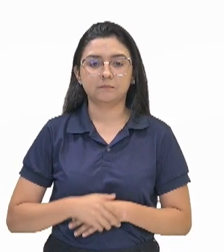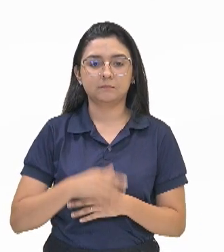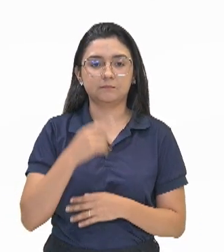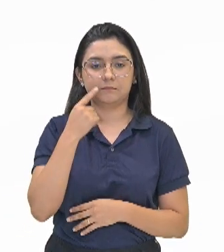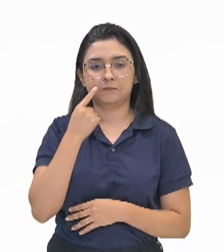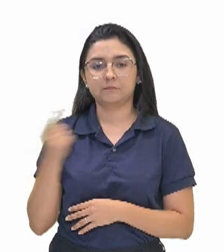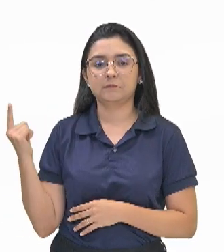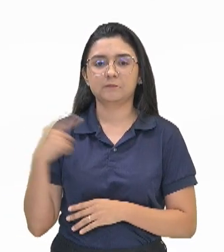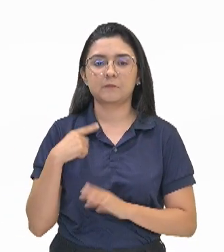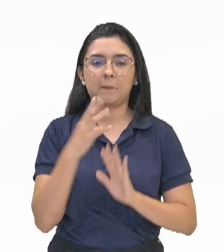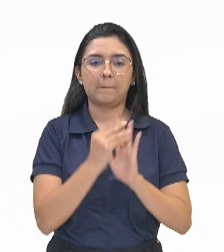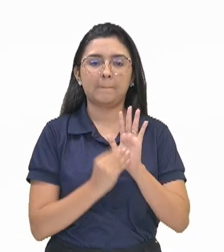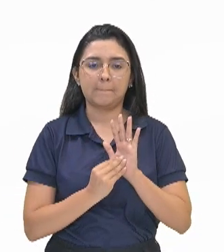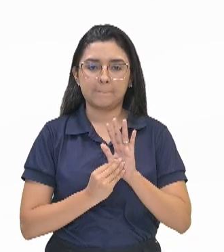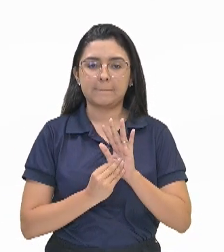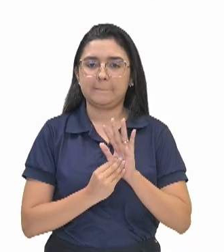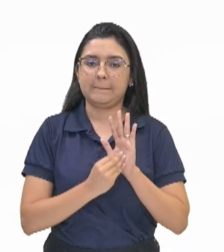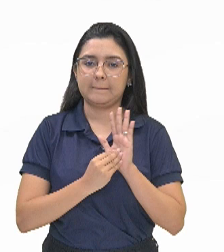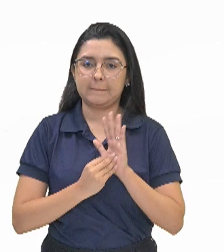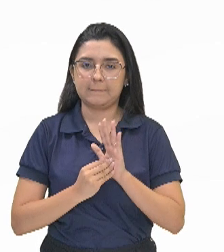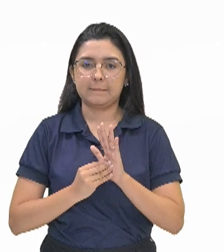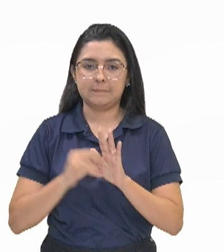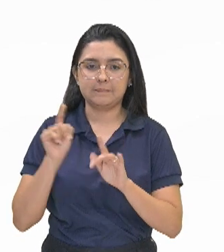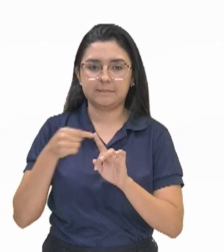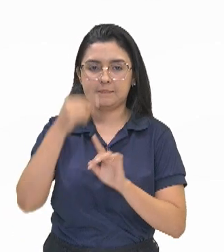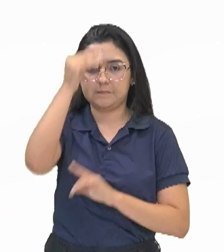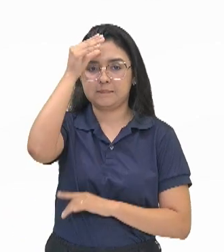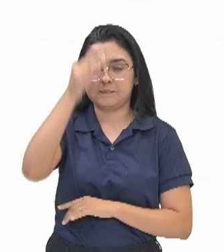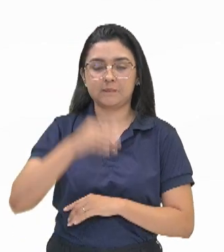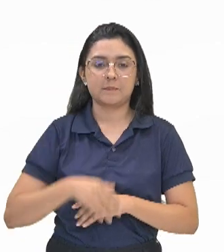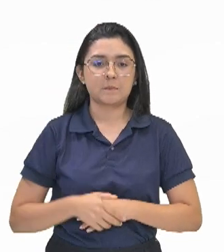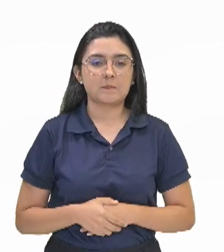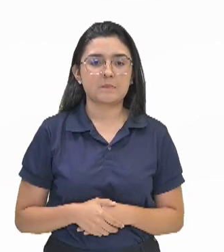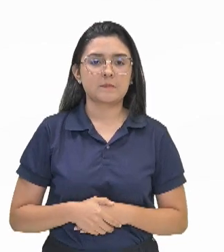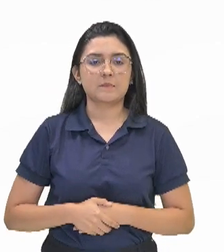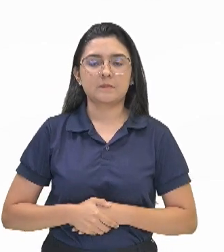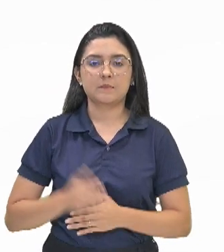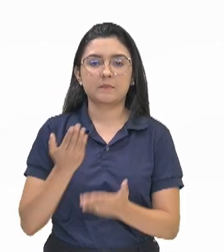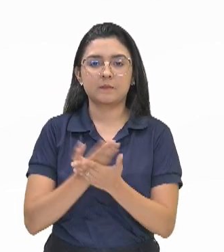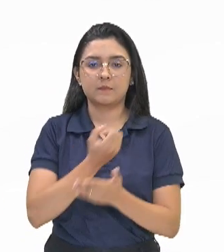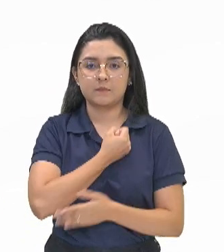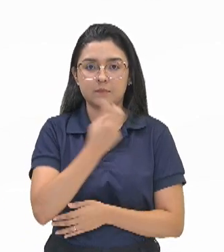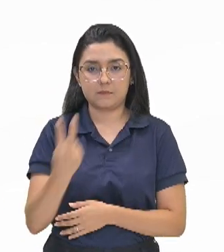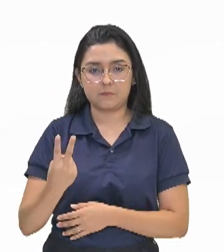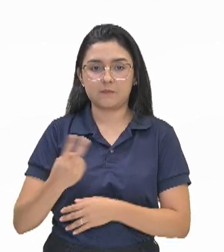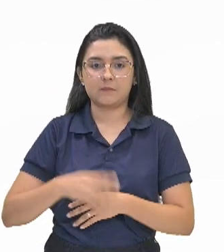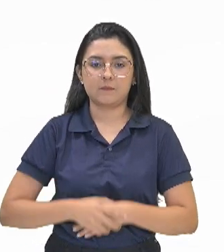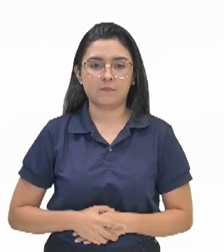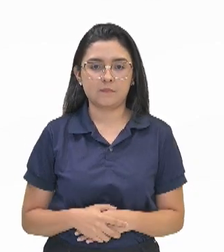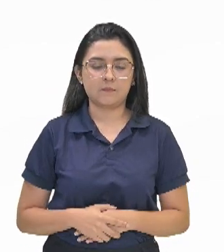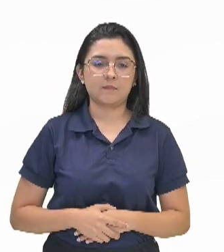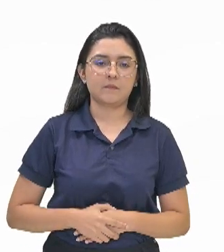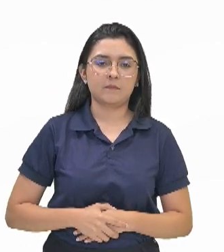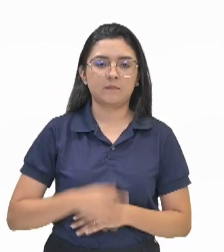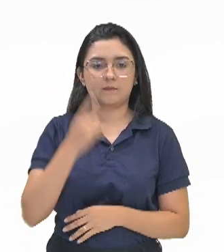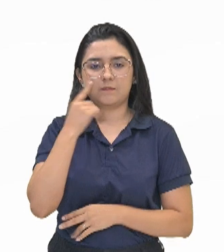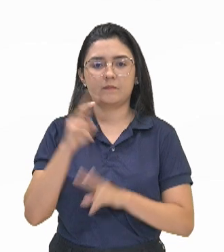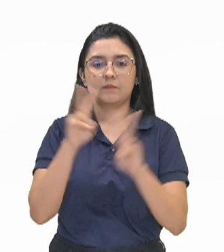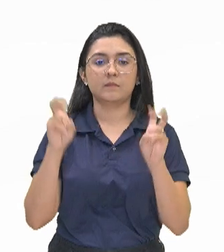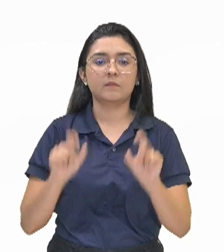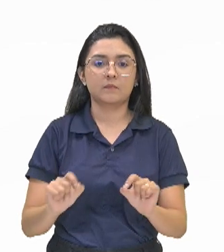com o conteúdo que nós vamos tratar hoje, nós estamos na aula de número 2, cujo objeto de